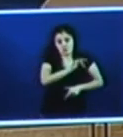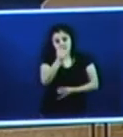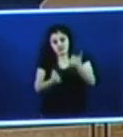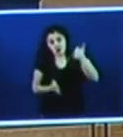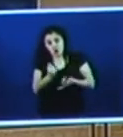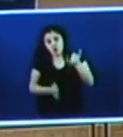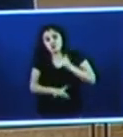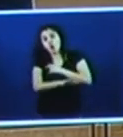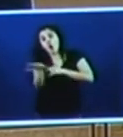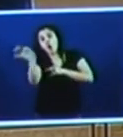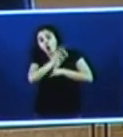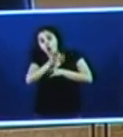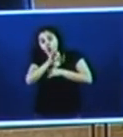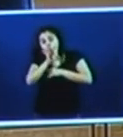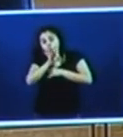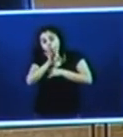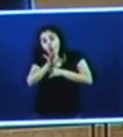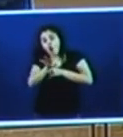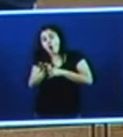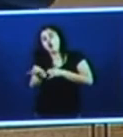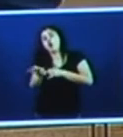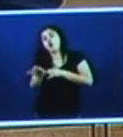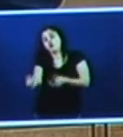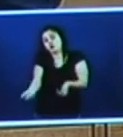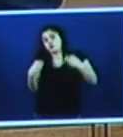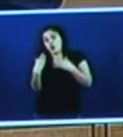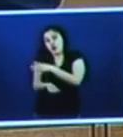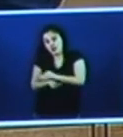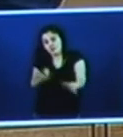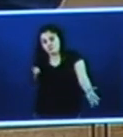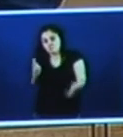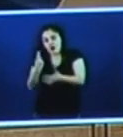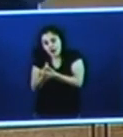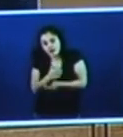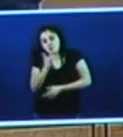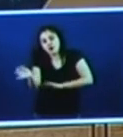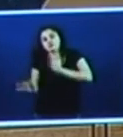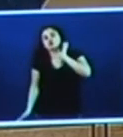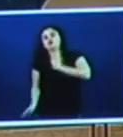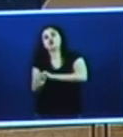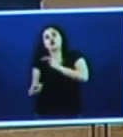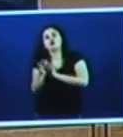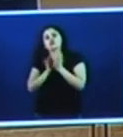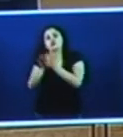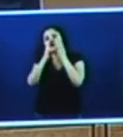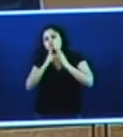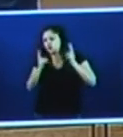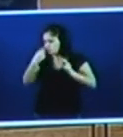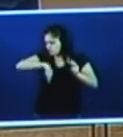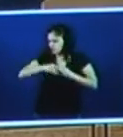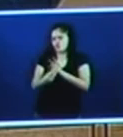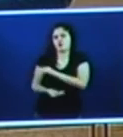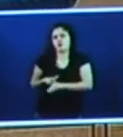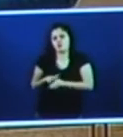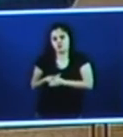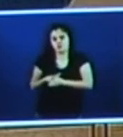as competencias pagar e manter os servizos públicos. Eso é o que estamos facendo. Exercer as competencias pagar e